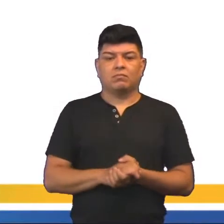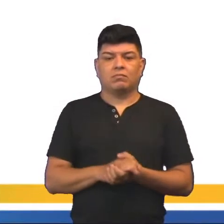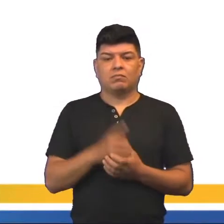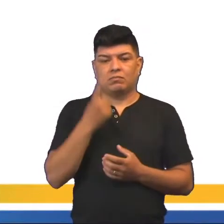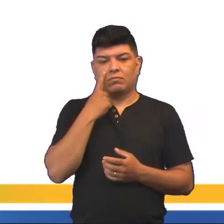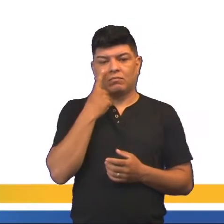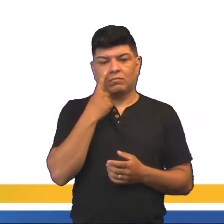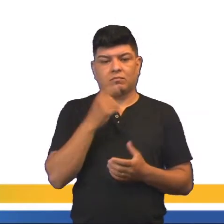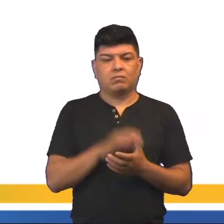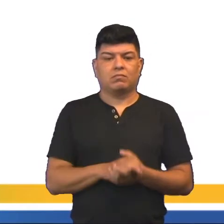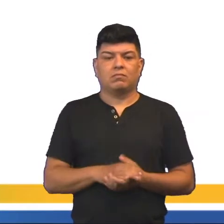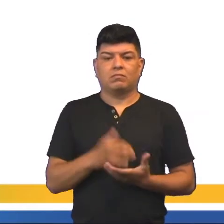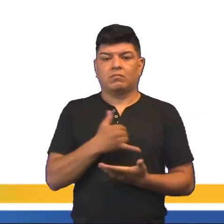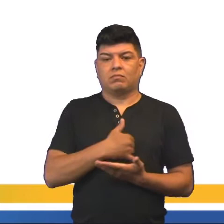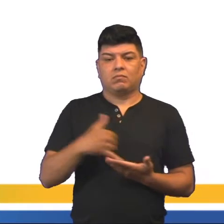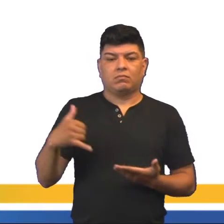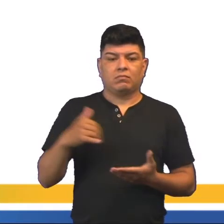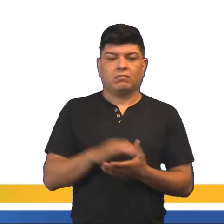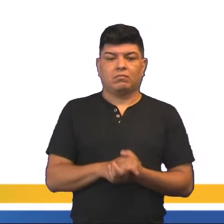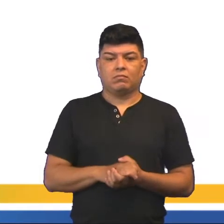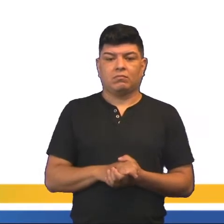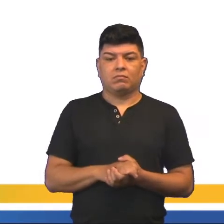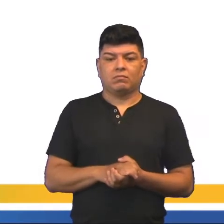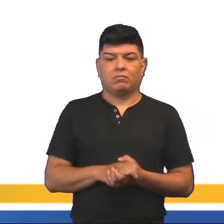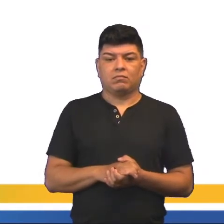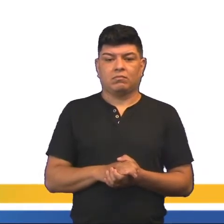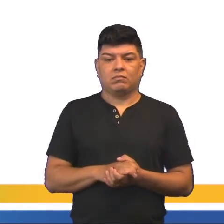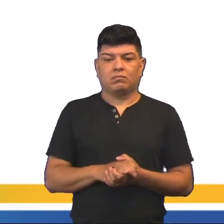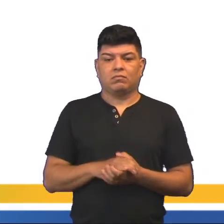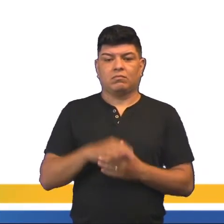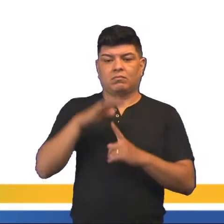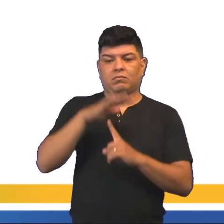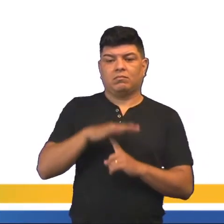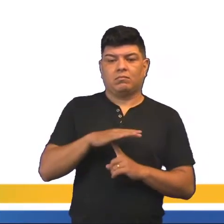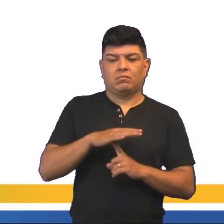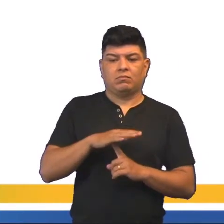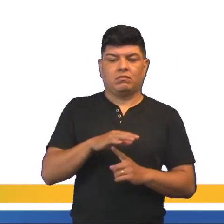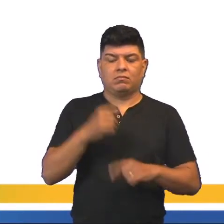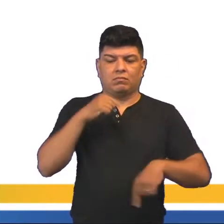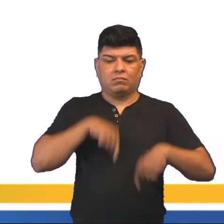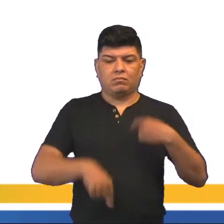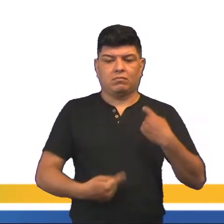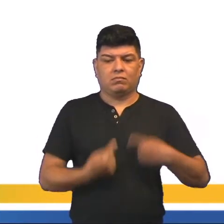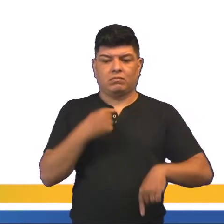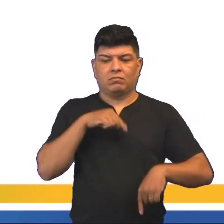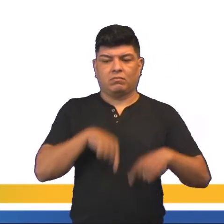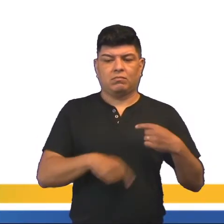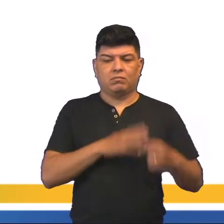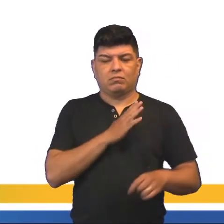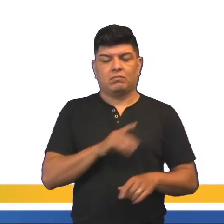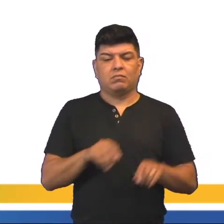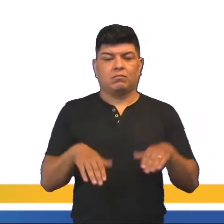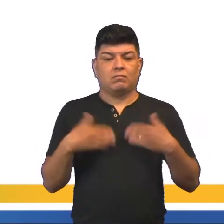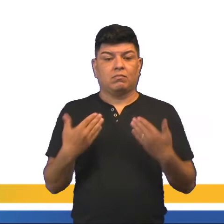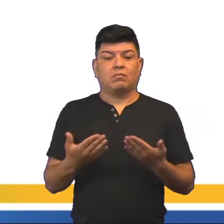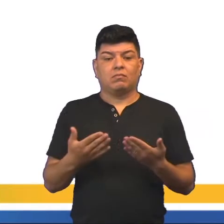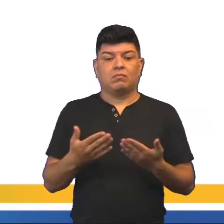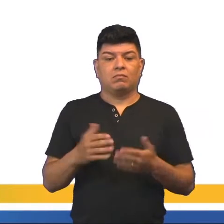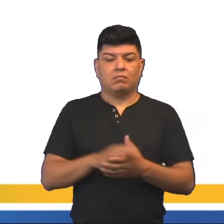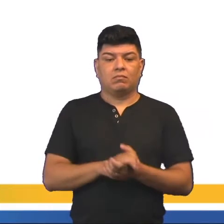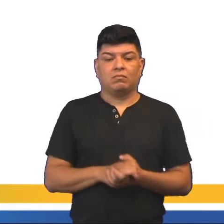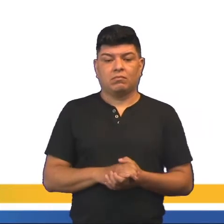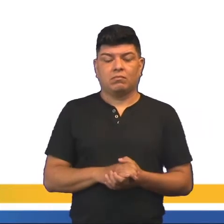vamos ver aí sobre as drogas chamadas de drogas depressoras do sistema nervoso central. Que tipos de drogas são